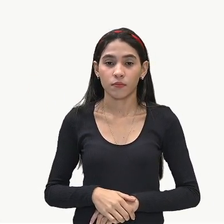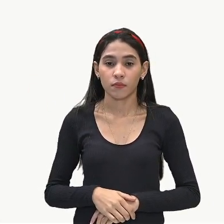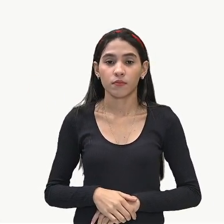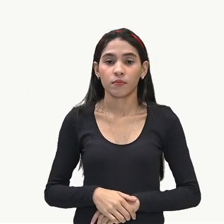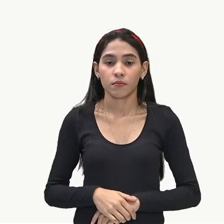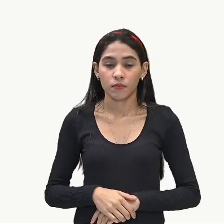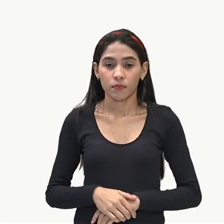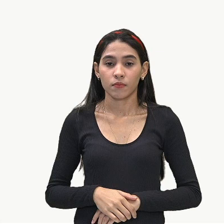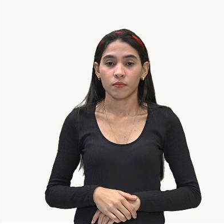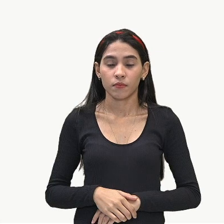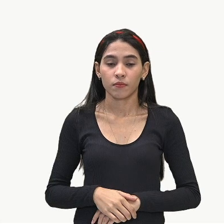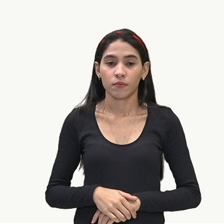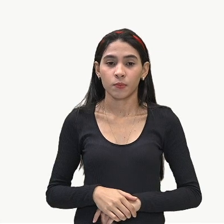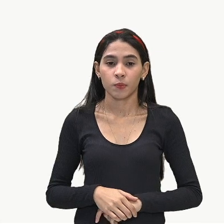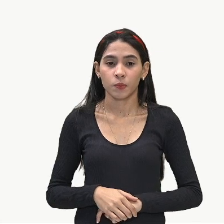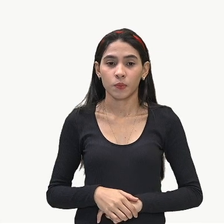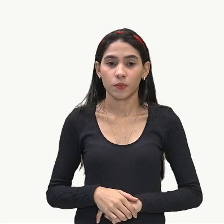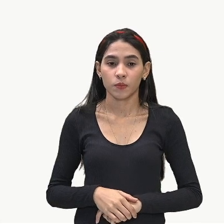constante,